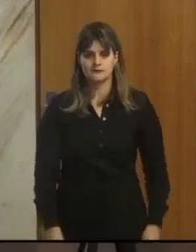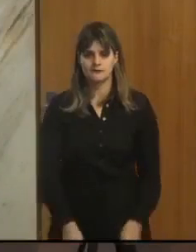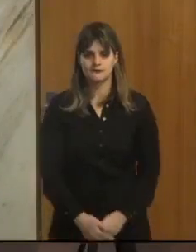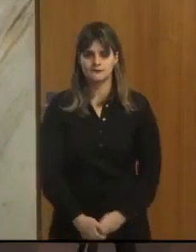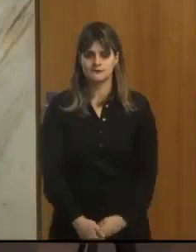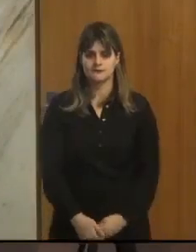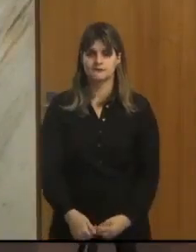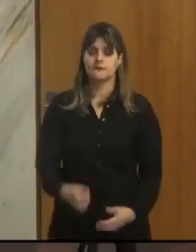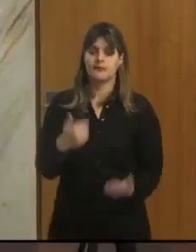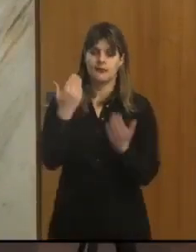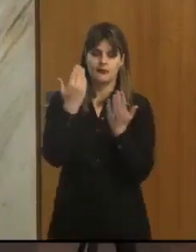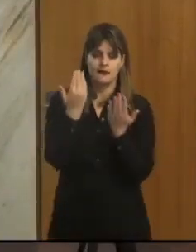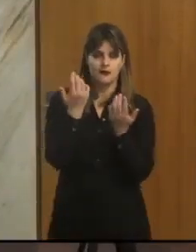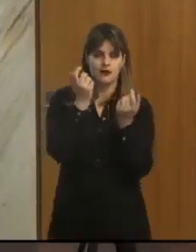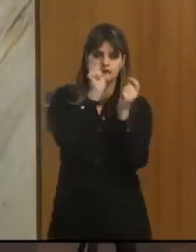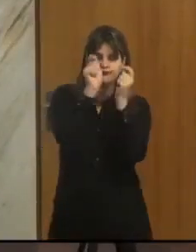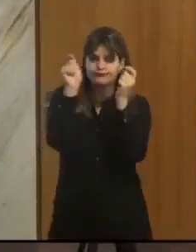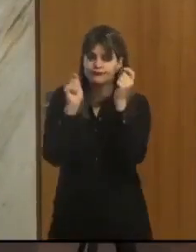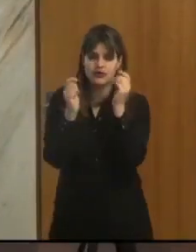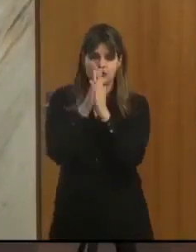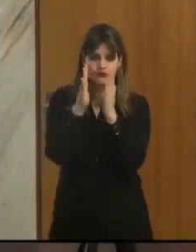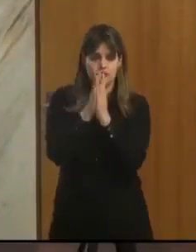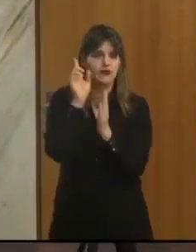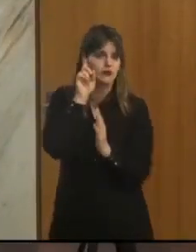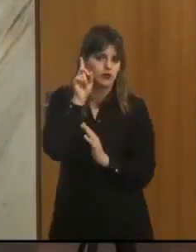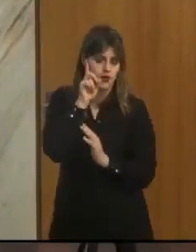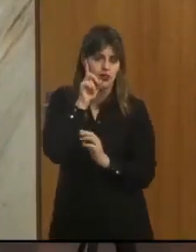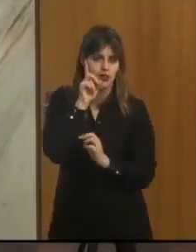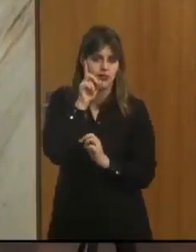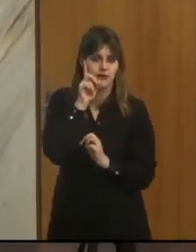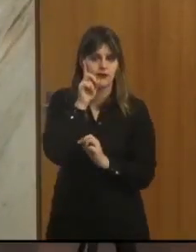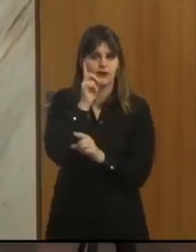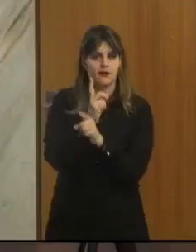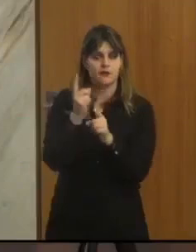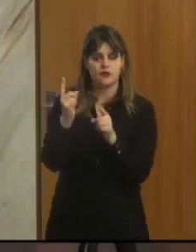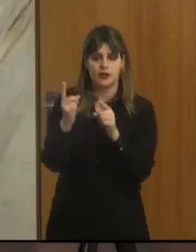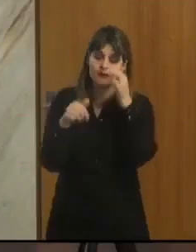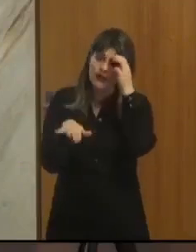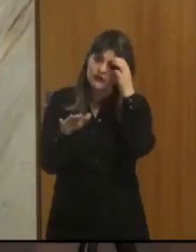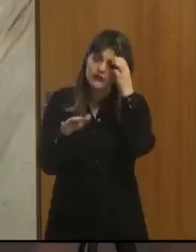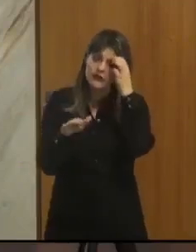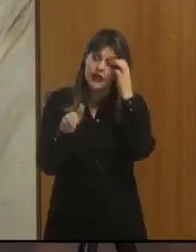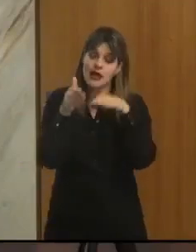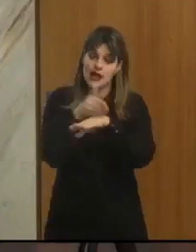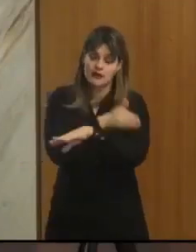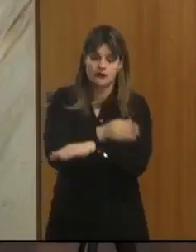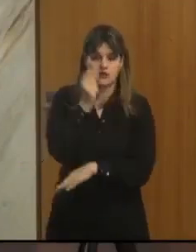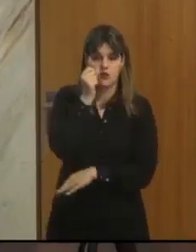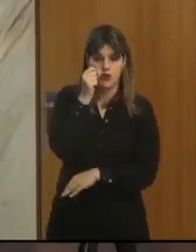Esta restauração religiosa é importante, ainda tendo em conta, no entanto, que antes de Martinho Arias,